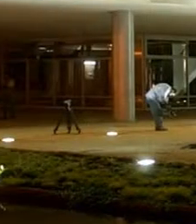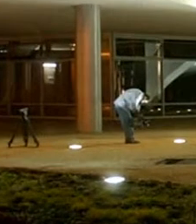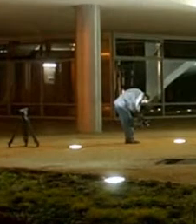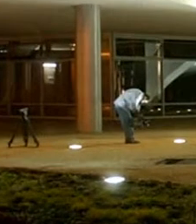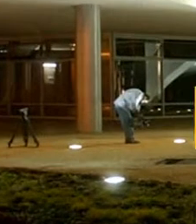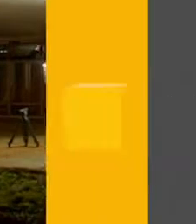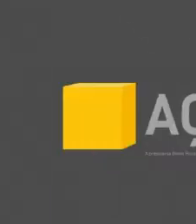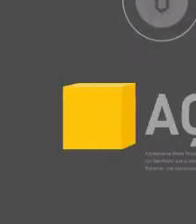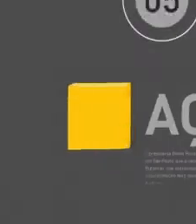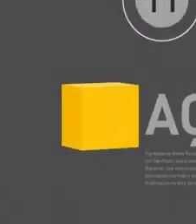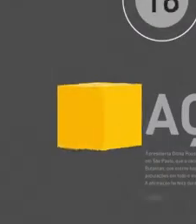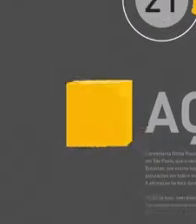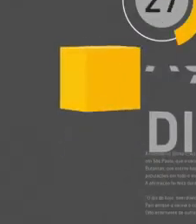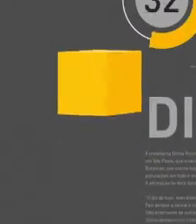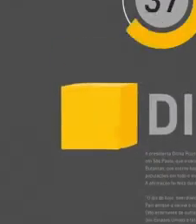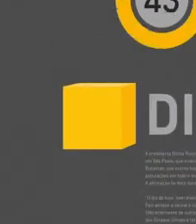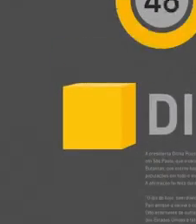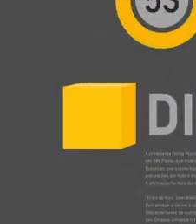Música